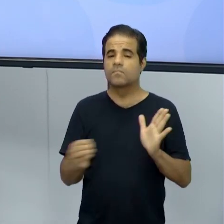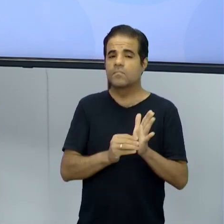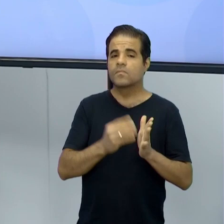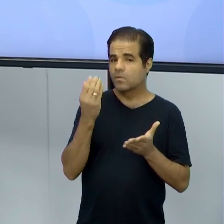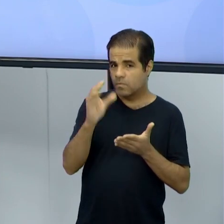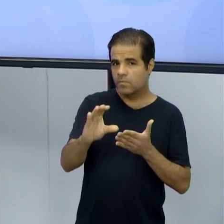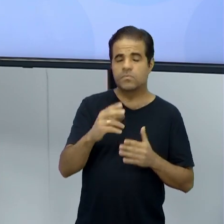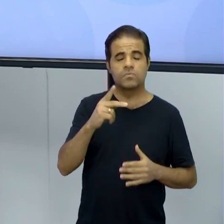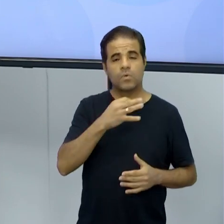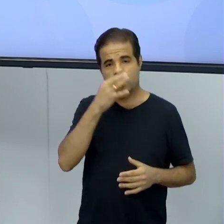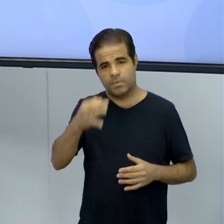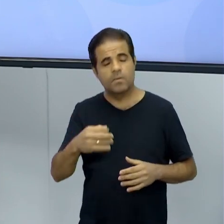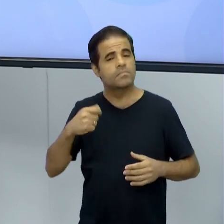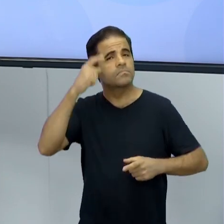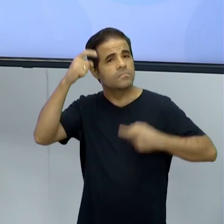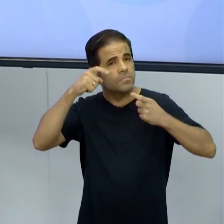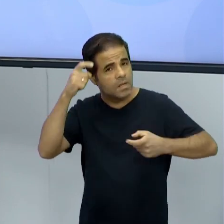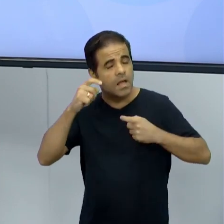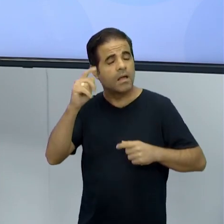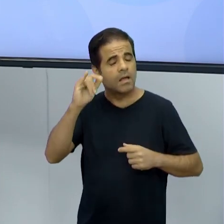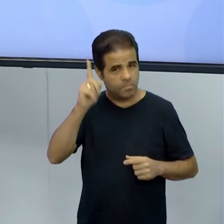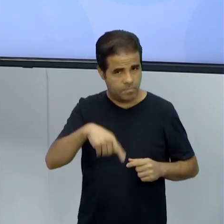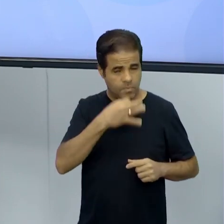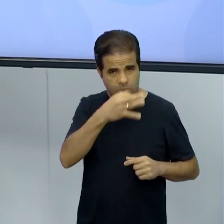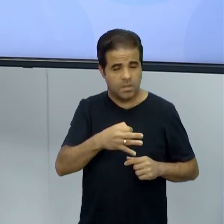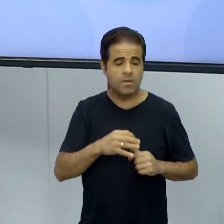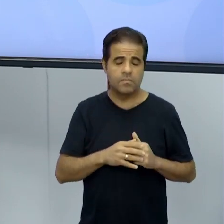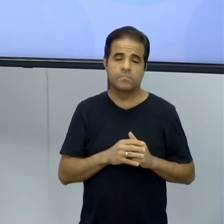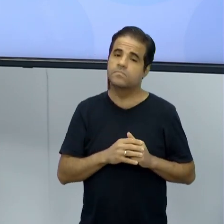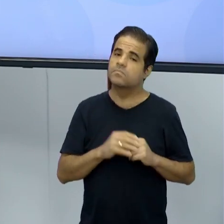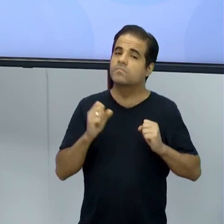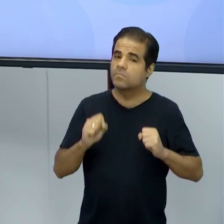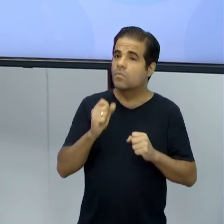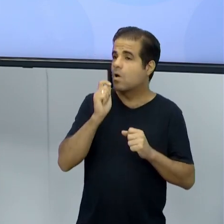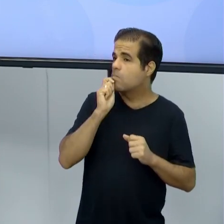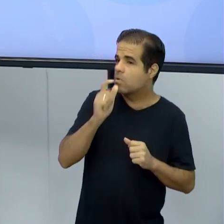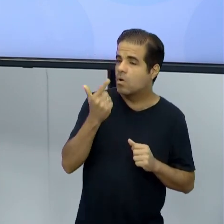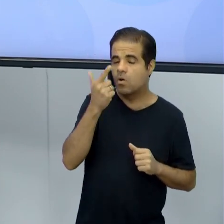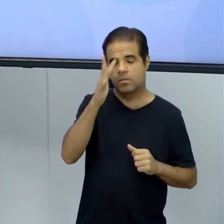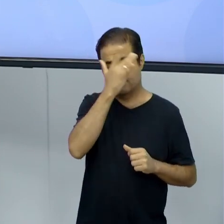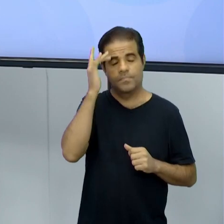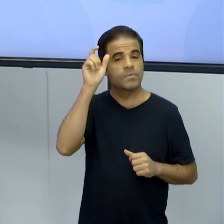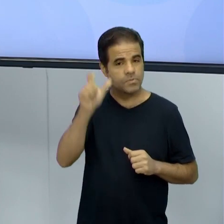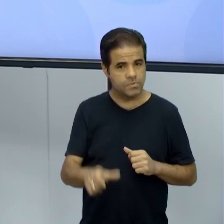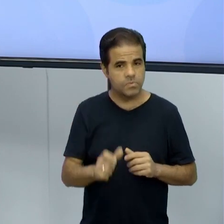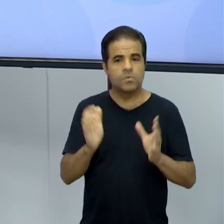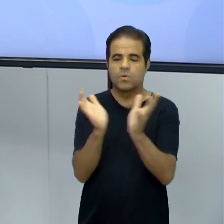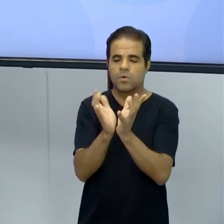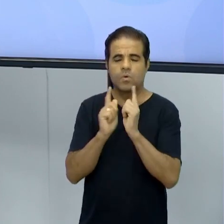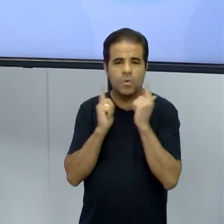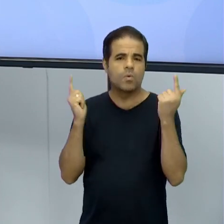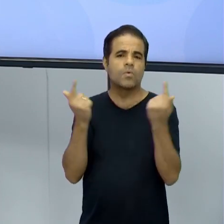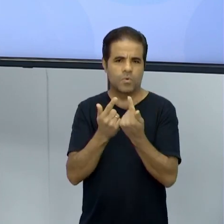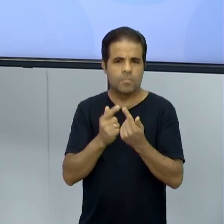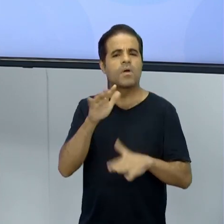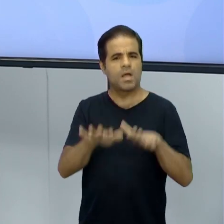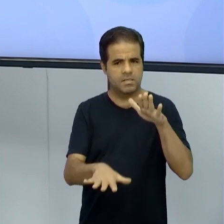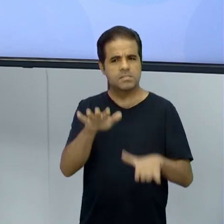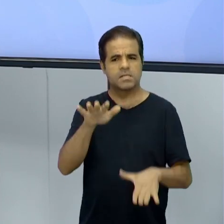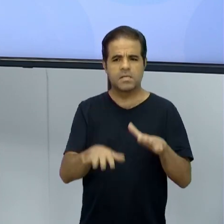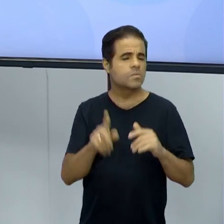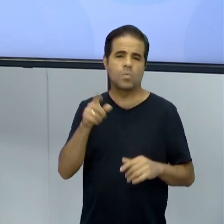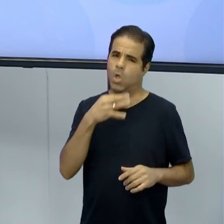uma opinião sua. Você tem que se preocupar se essa opinião ela pode ofender alguém, pode ofender algum grupo. Se ela, às